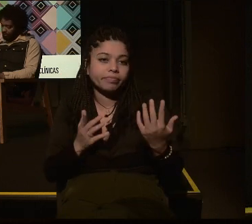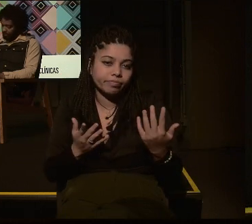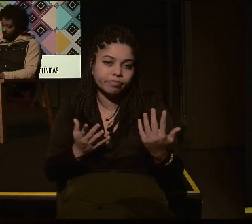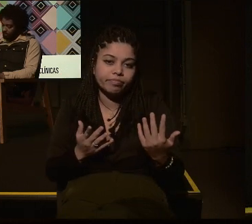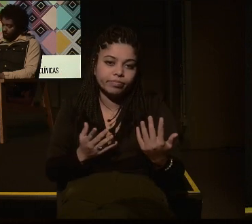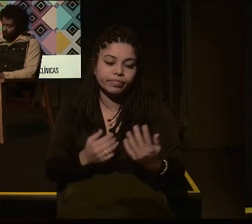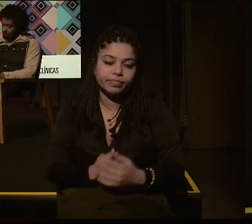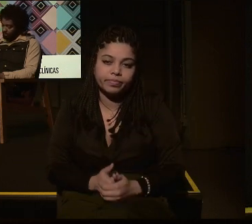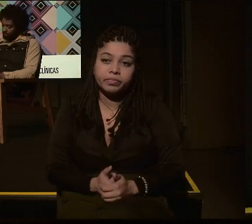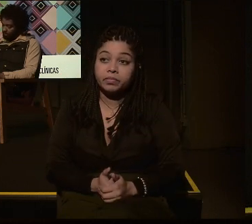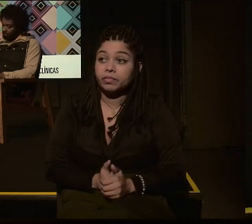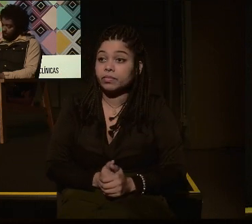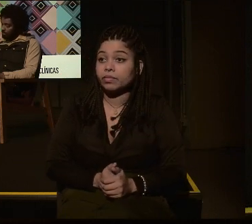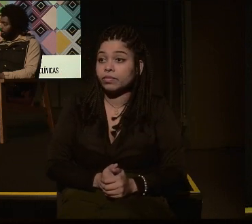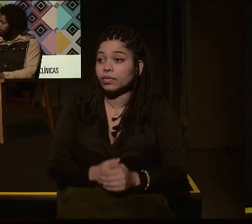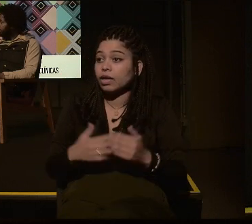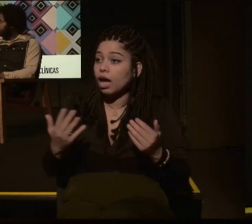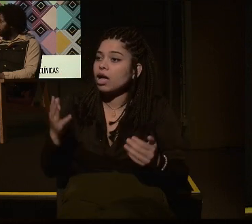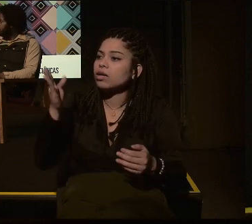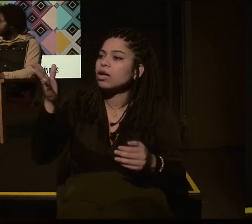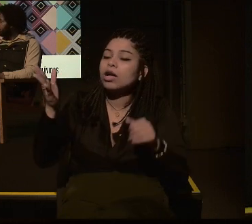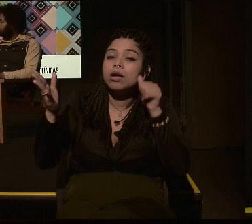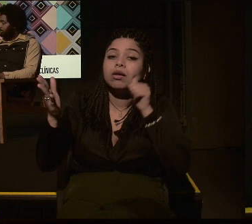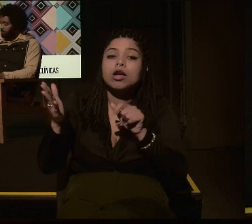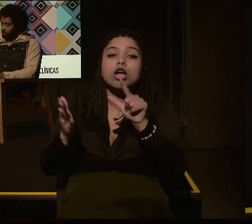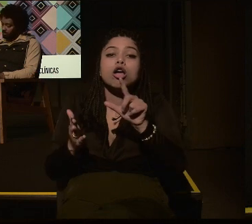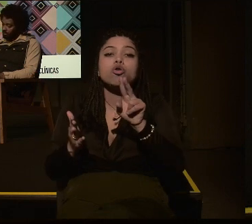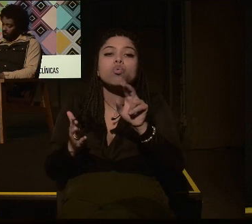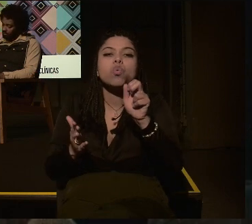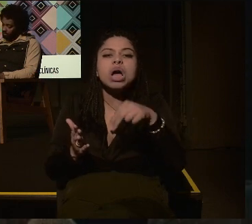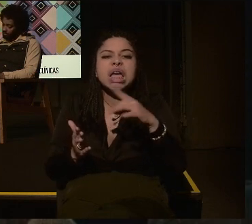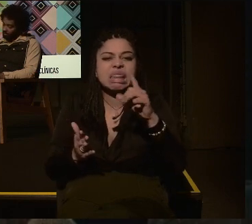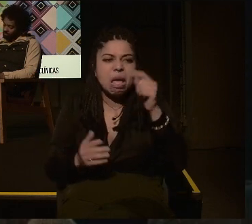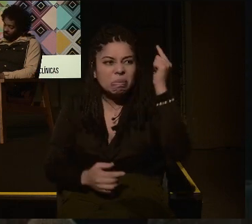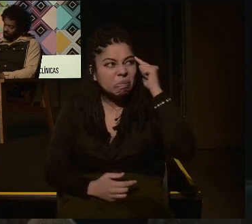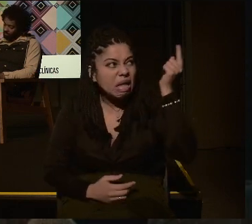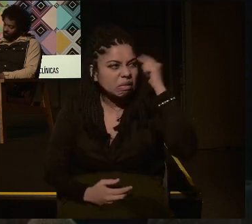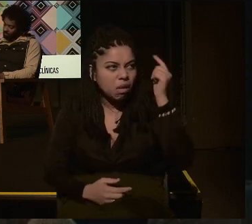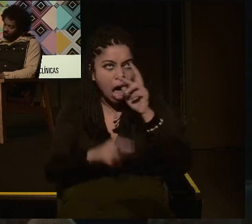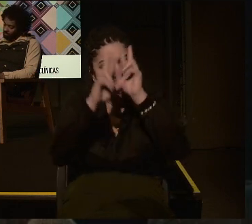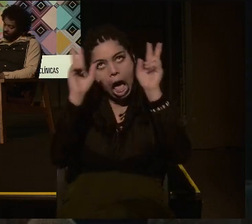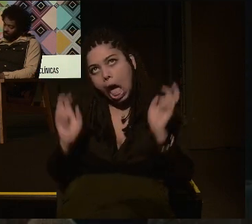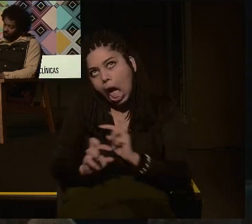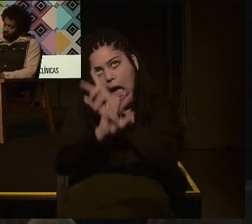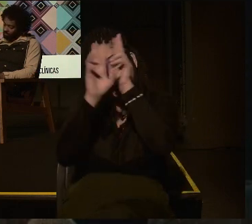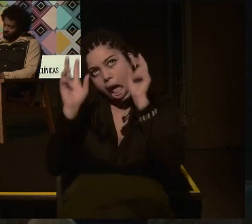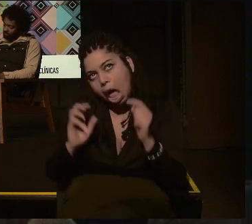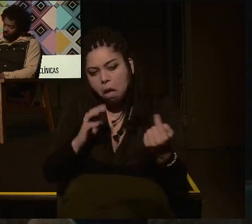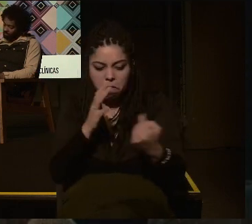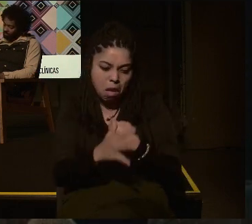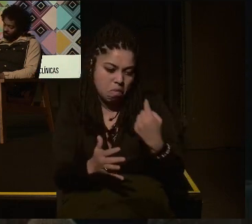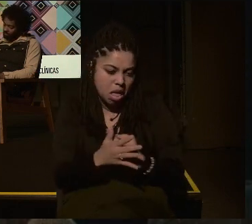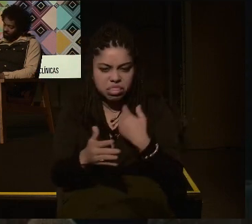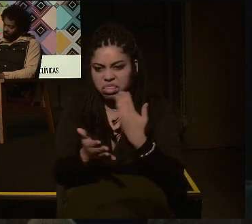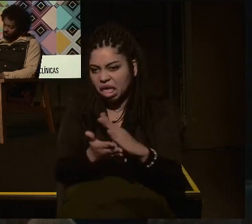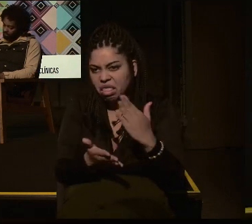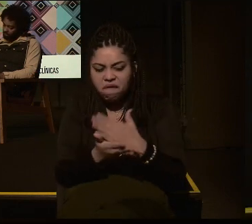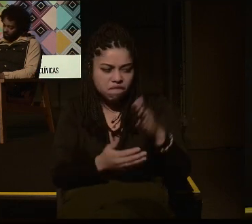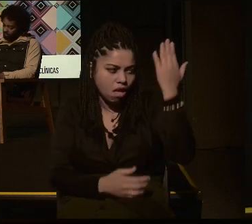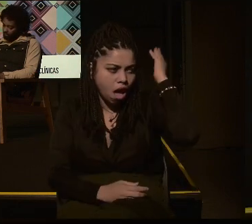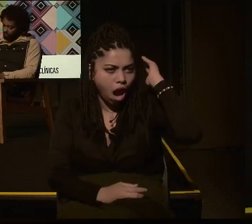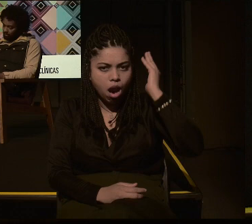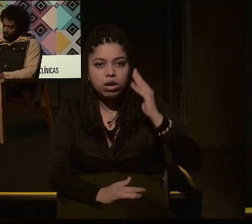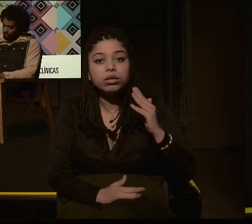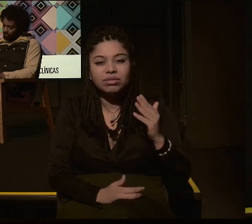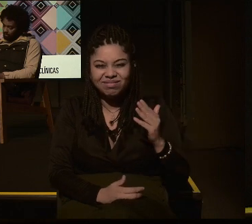Ah, mas a Luanda é fogo, a Luanda só pensa nisso, ela não pensa em outra coisa, ela fica fazendo essas perguntas que não tem nada a ver,